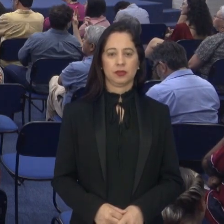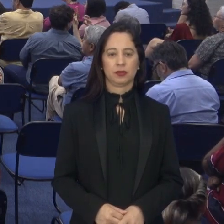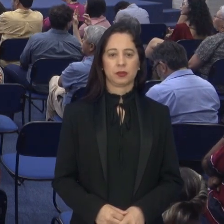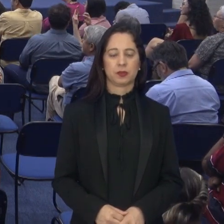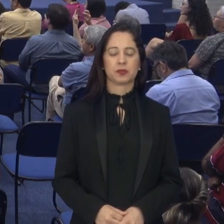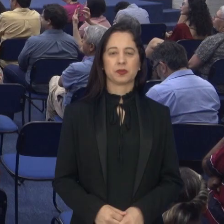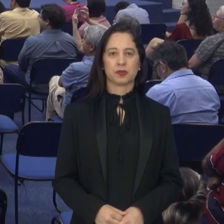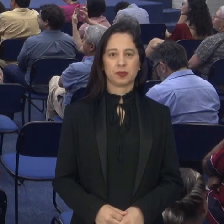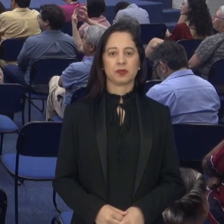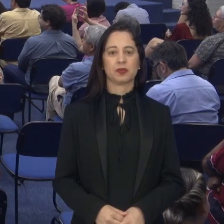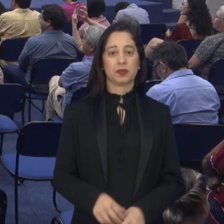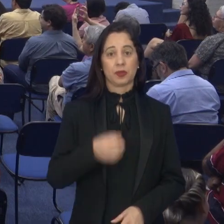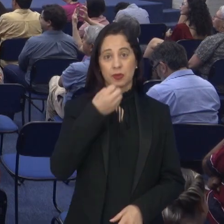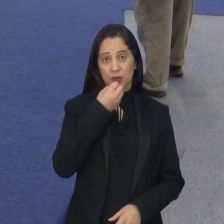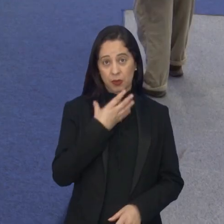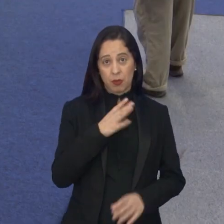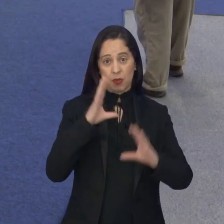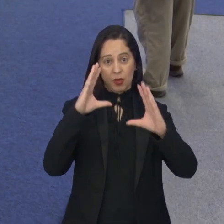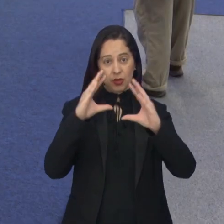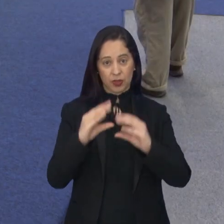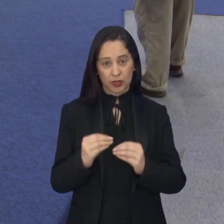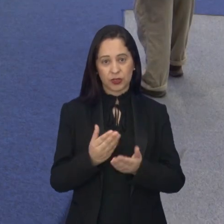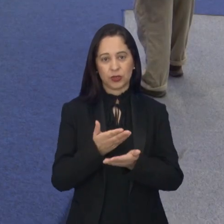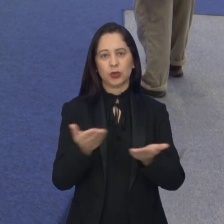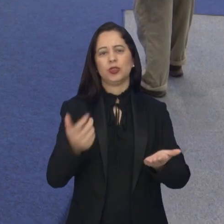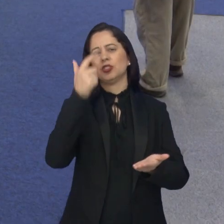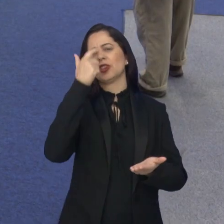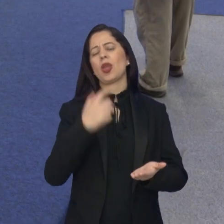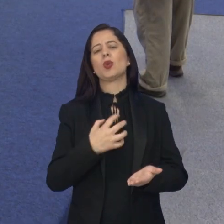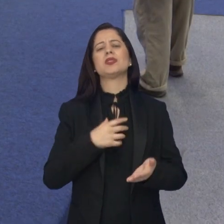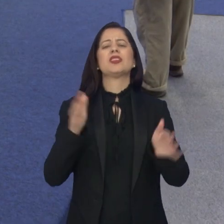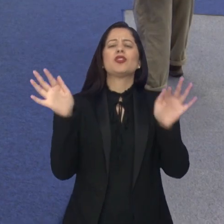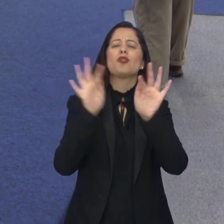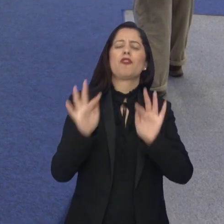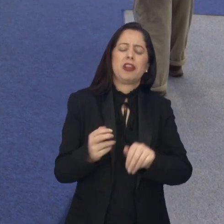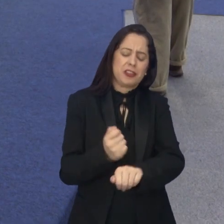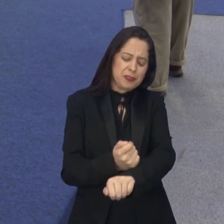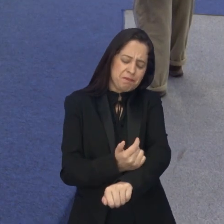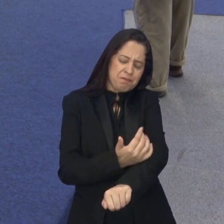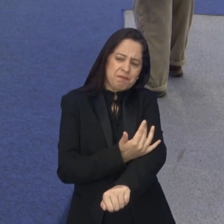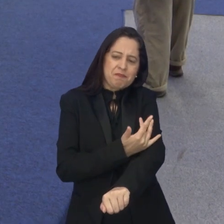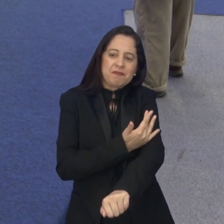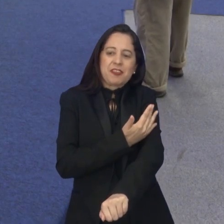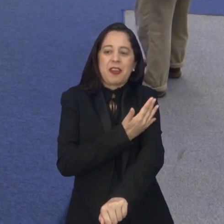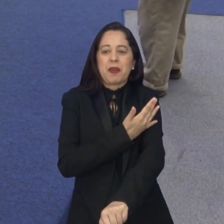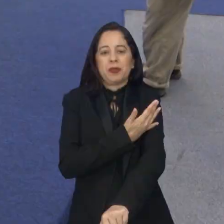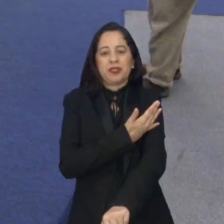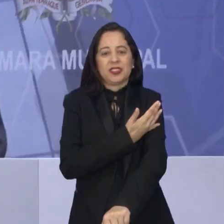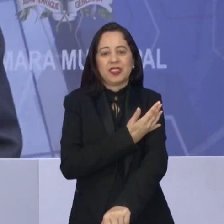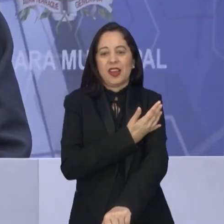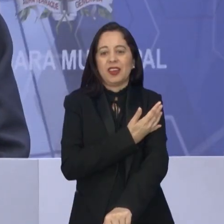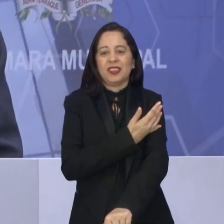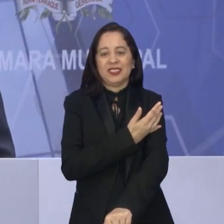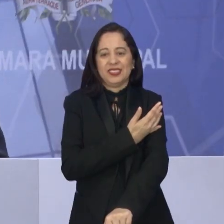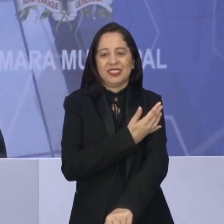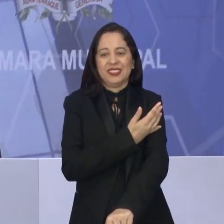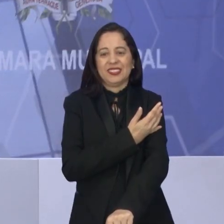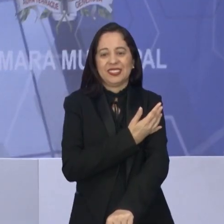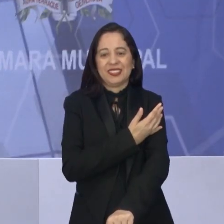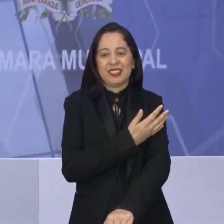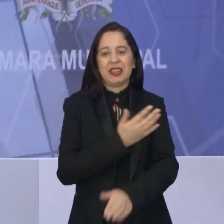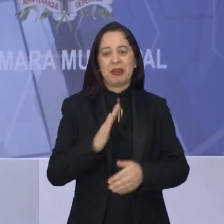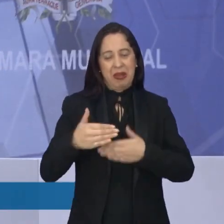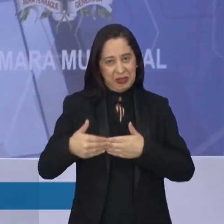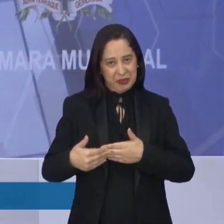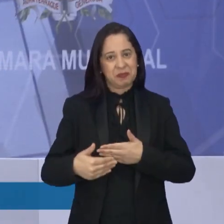Bom, boa noite a todos. Eu estou feliz demais, emocionado demais para seguir qualquer protocolo, mas vamos fazer